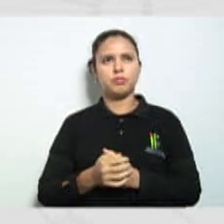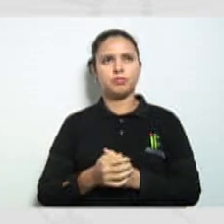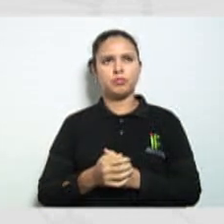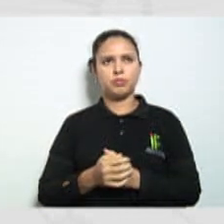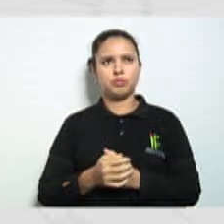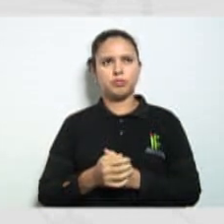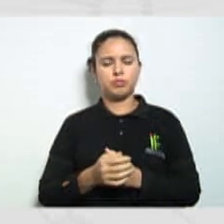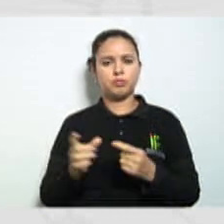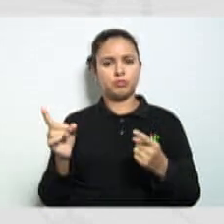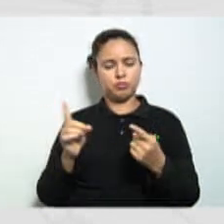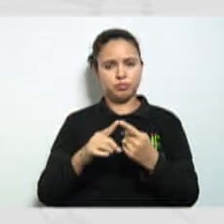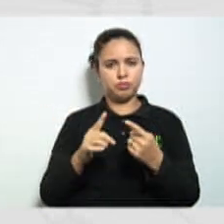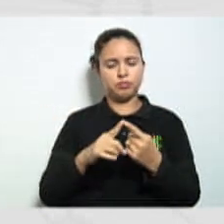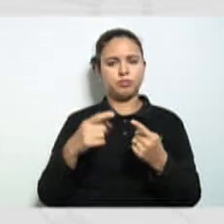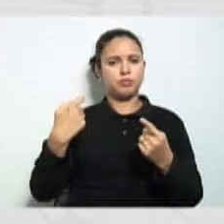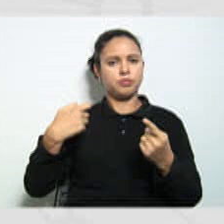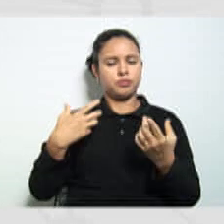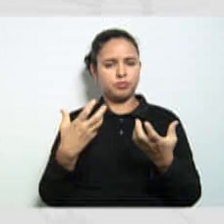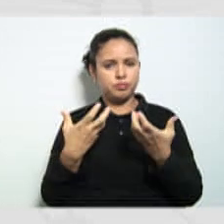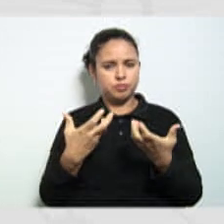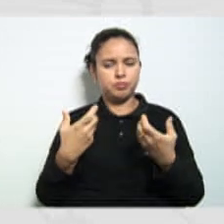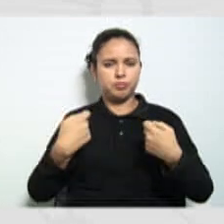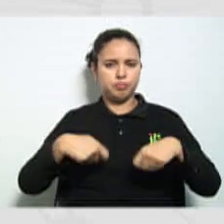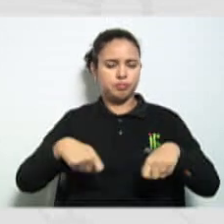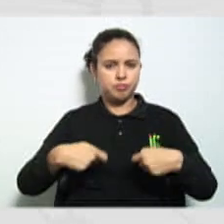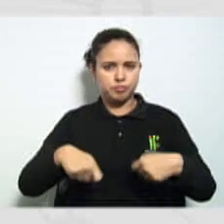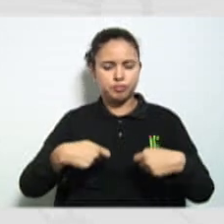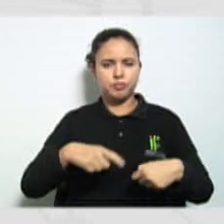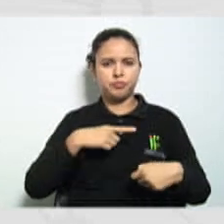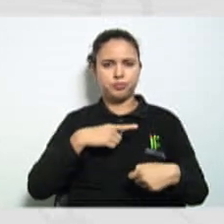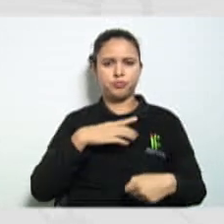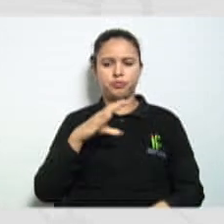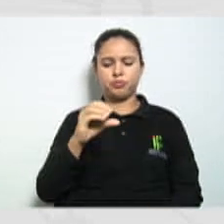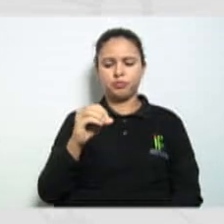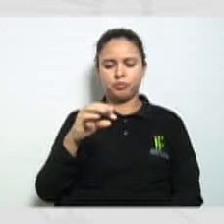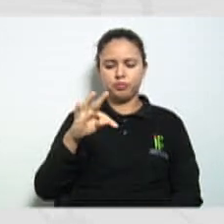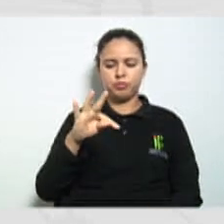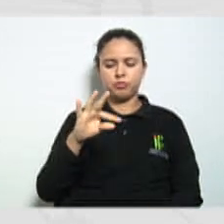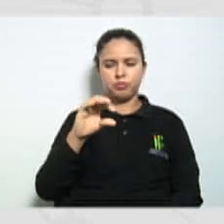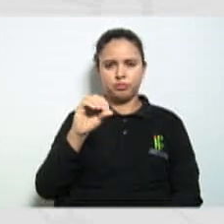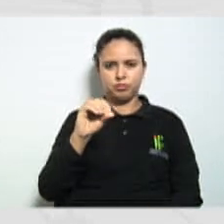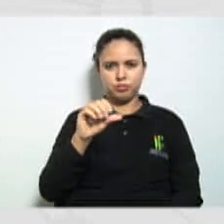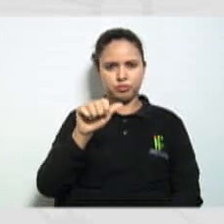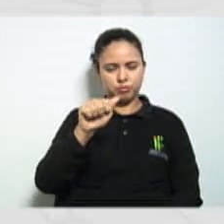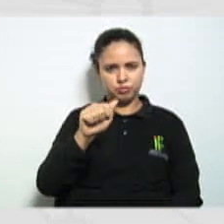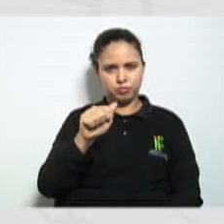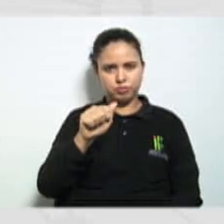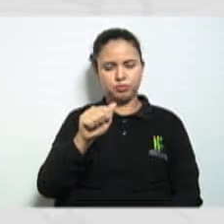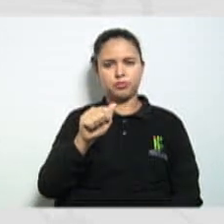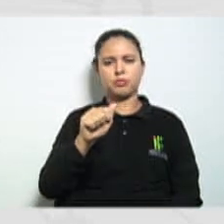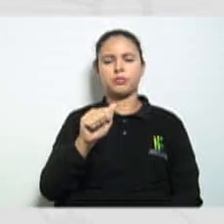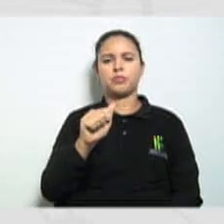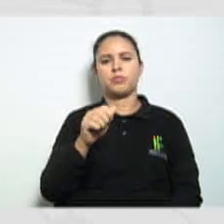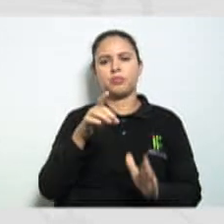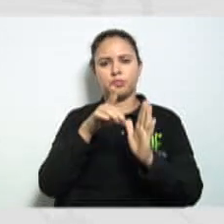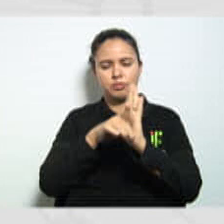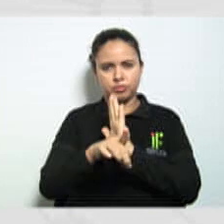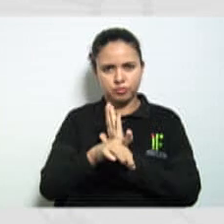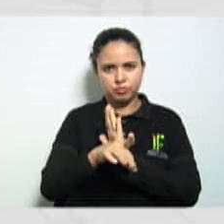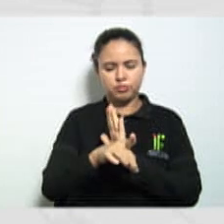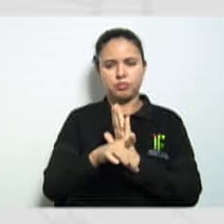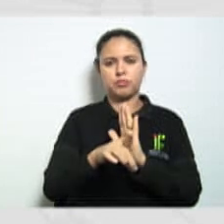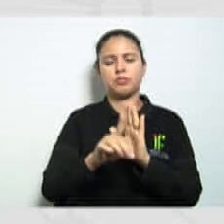primeira fórmula requer uma conta devedora e uma conta credora. Segunda